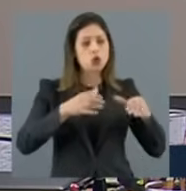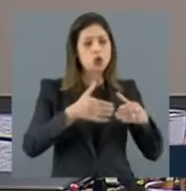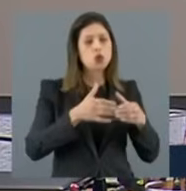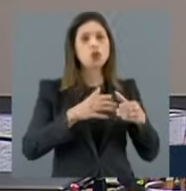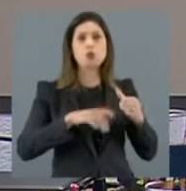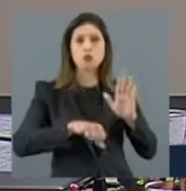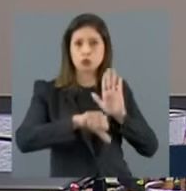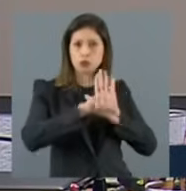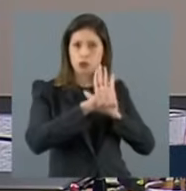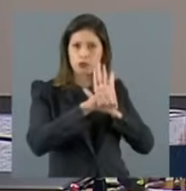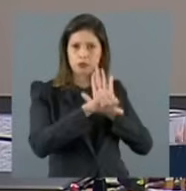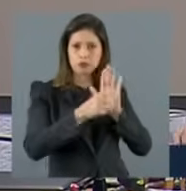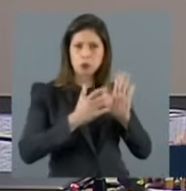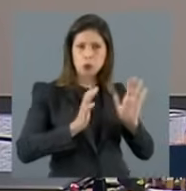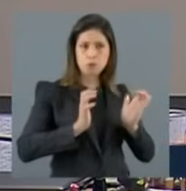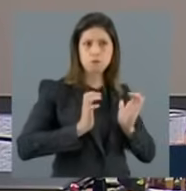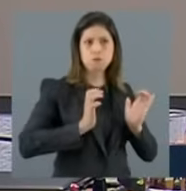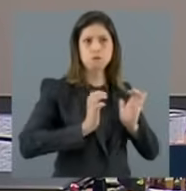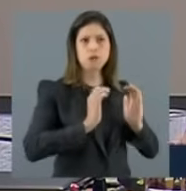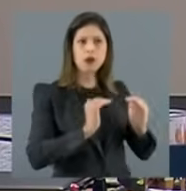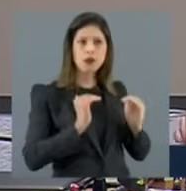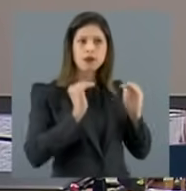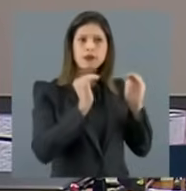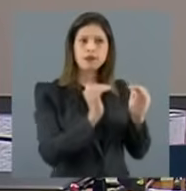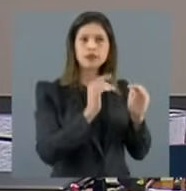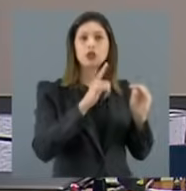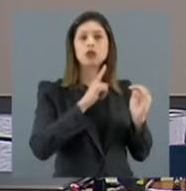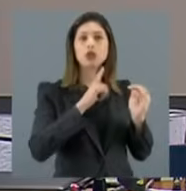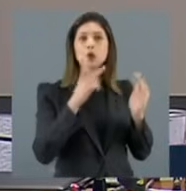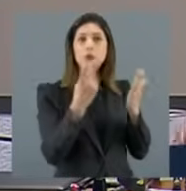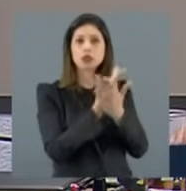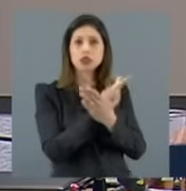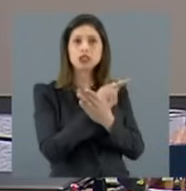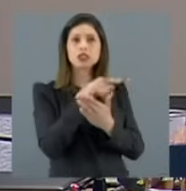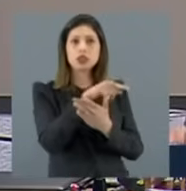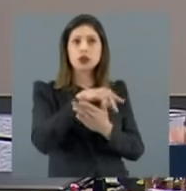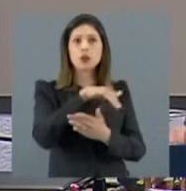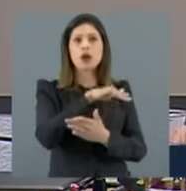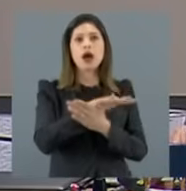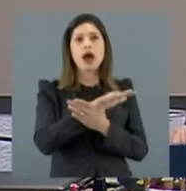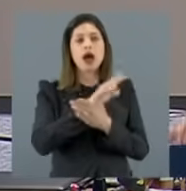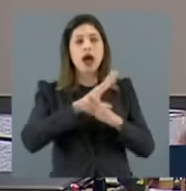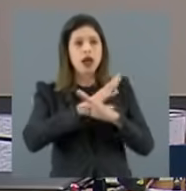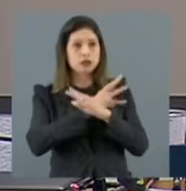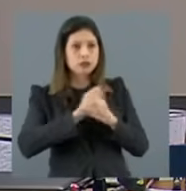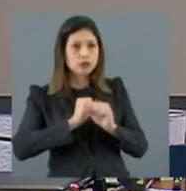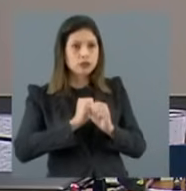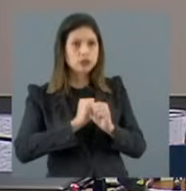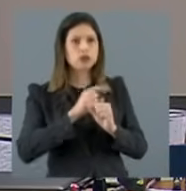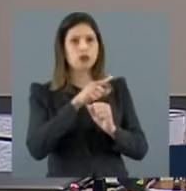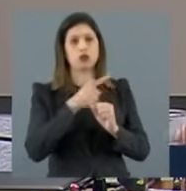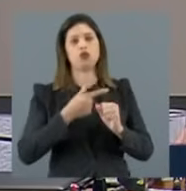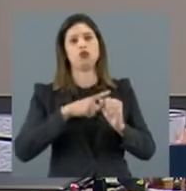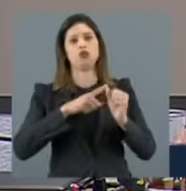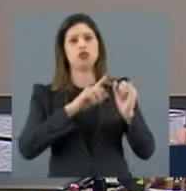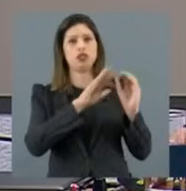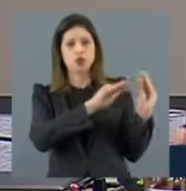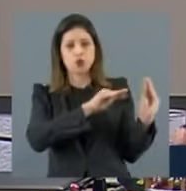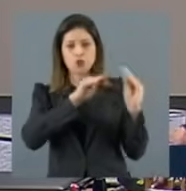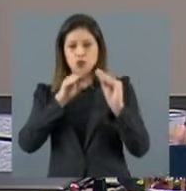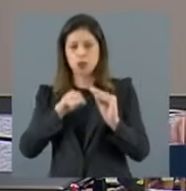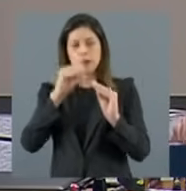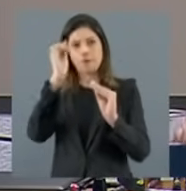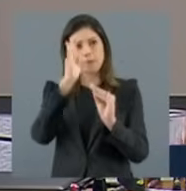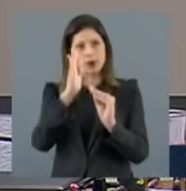bilionárias, que aplicaram a censura nos Estados Unidos e agora esses conceitos eram trazidos para o nosso